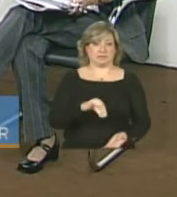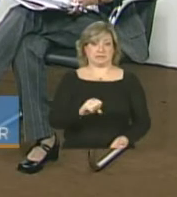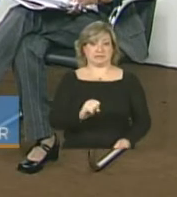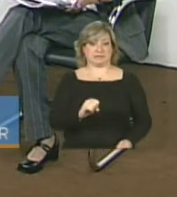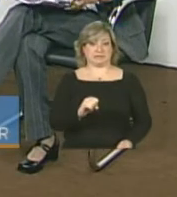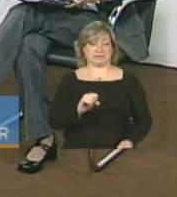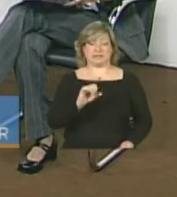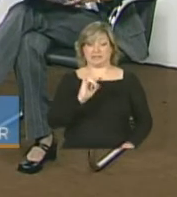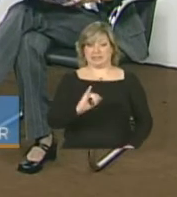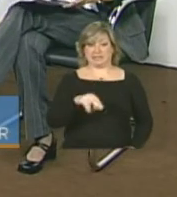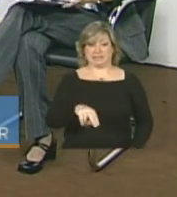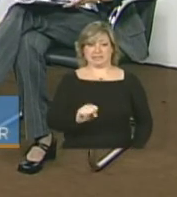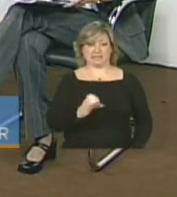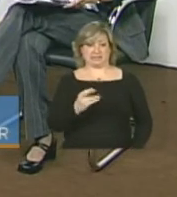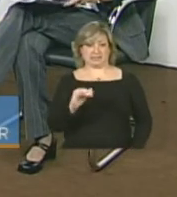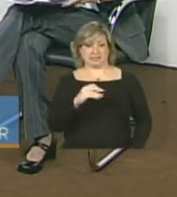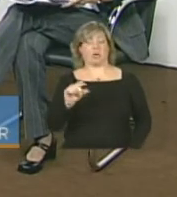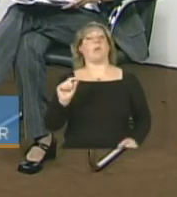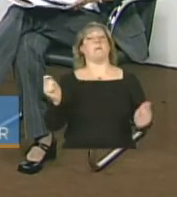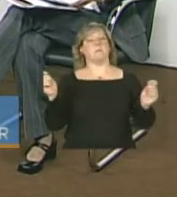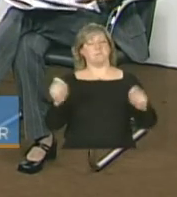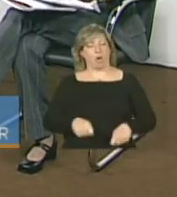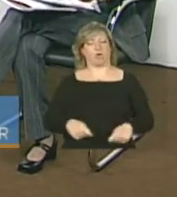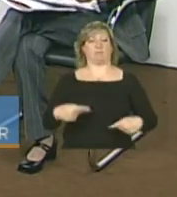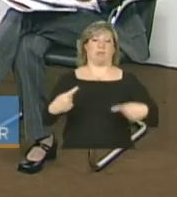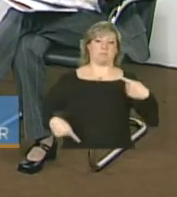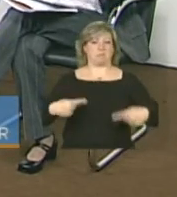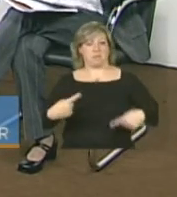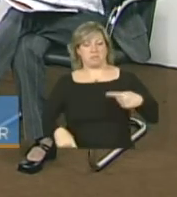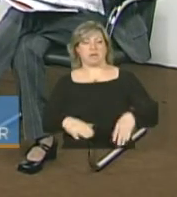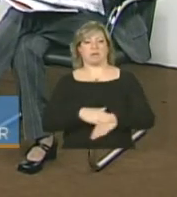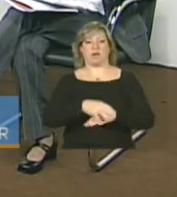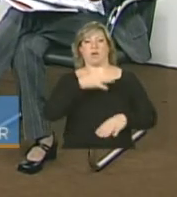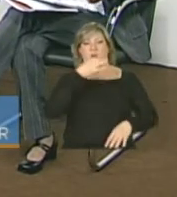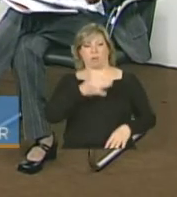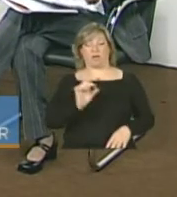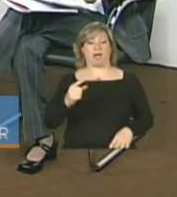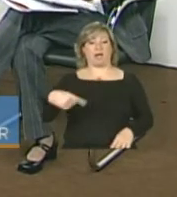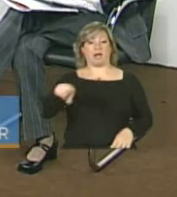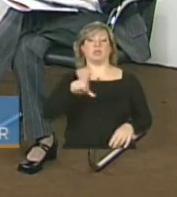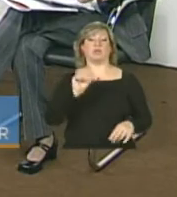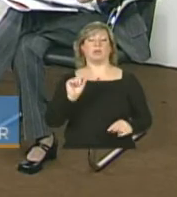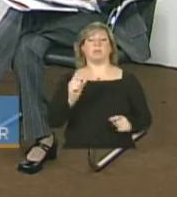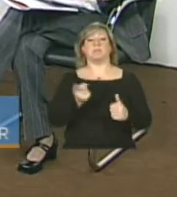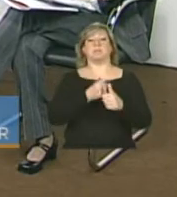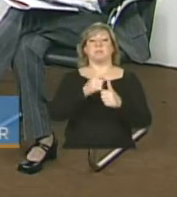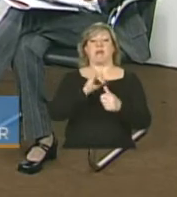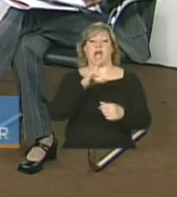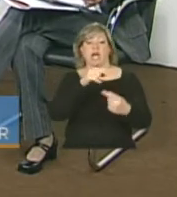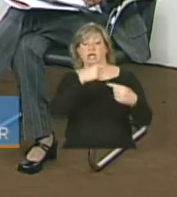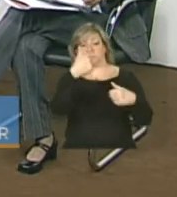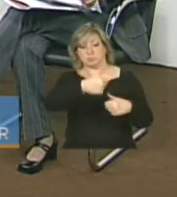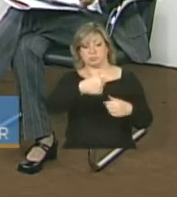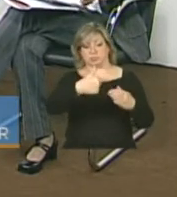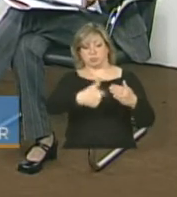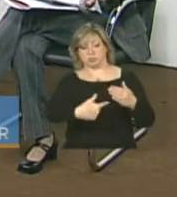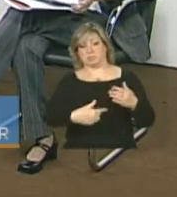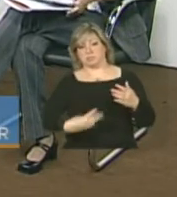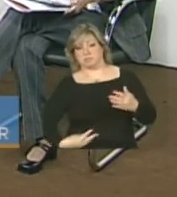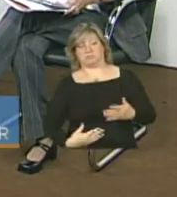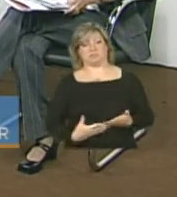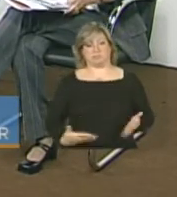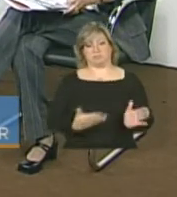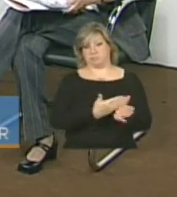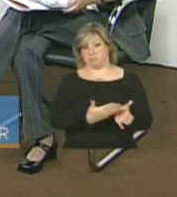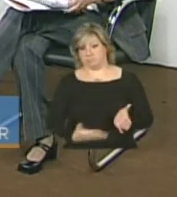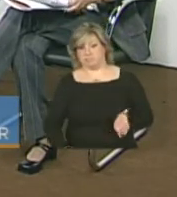se situar nesse debate dos eixos. Há aqueles que escolherão o primeiro eixo, ou o segundo, ou o terceiro. Ou seja, aqueles